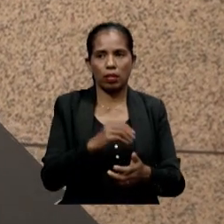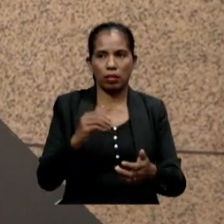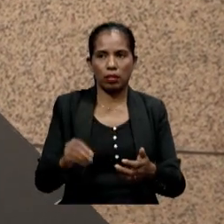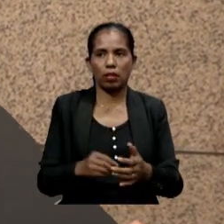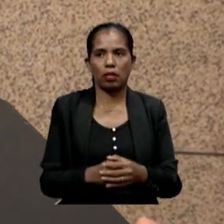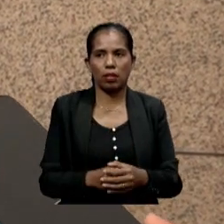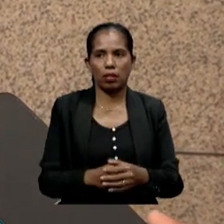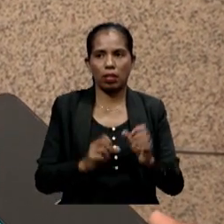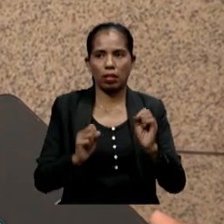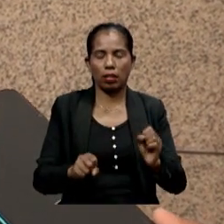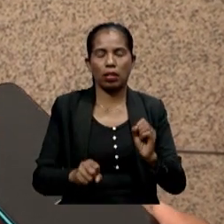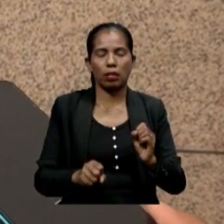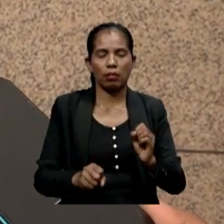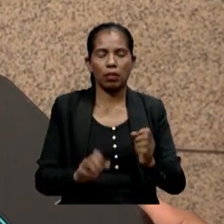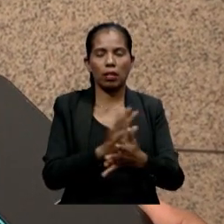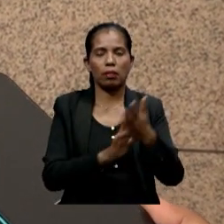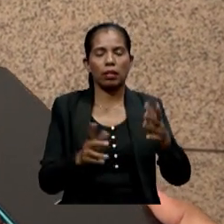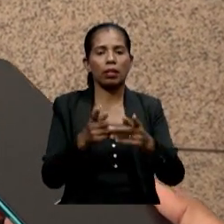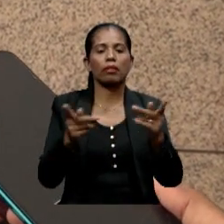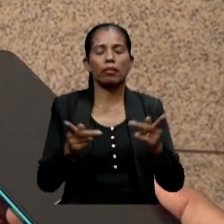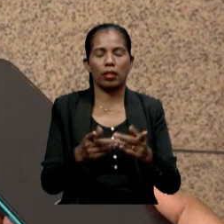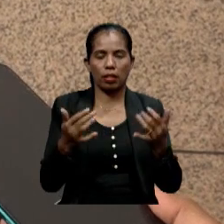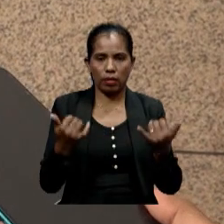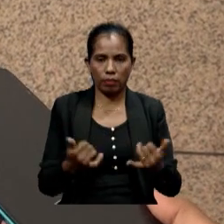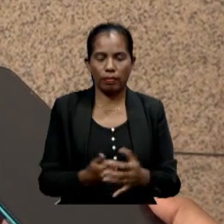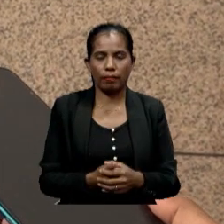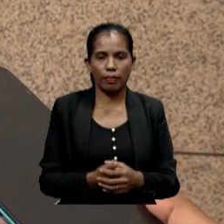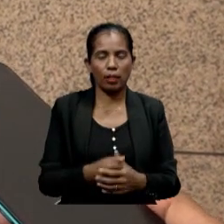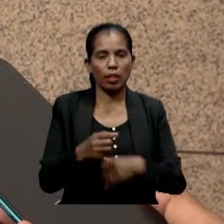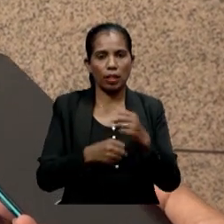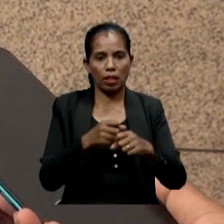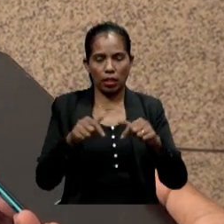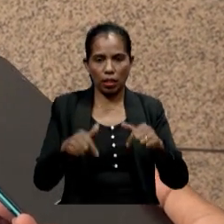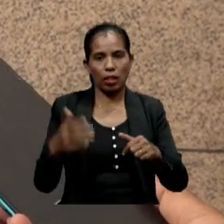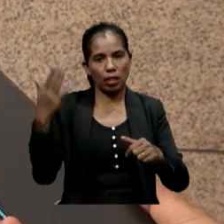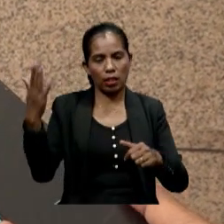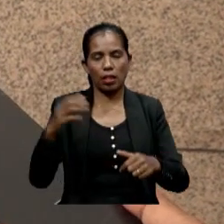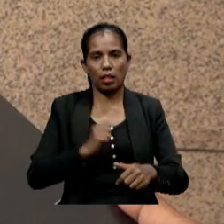celebração, né, acontece ANB. E felizmente, Pina ainda não é Mono Reinaro.